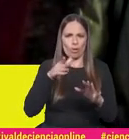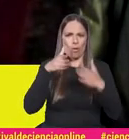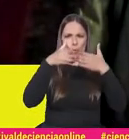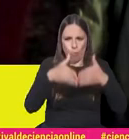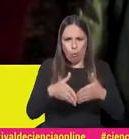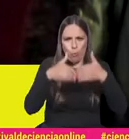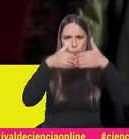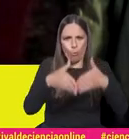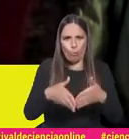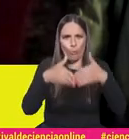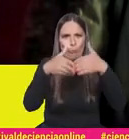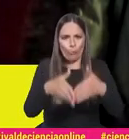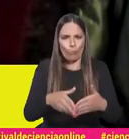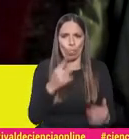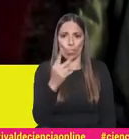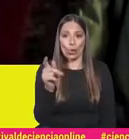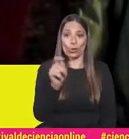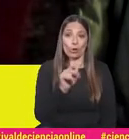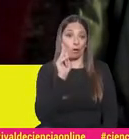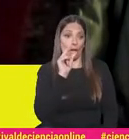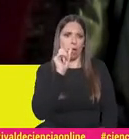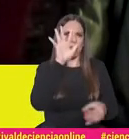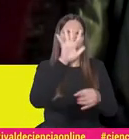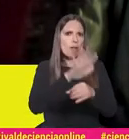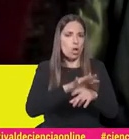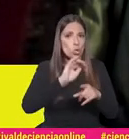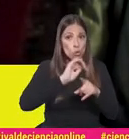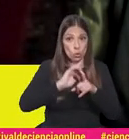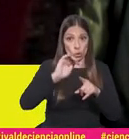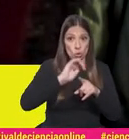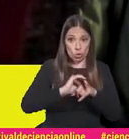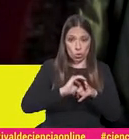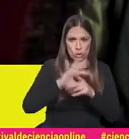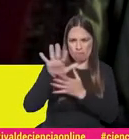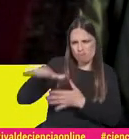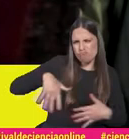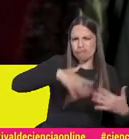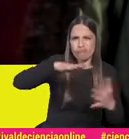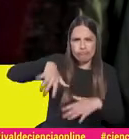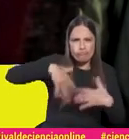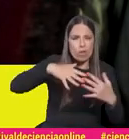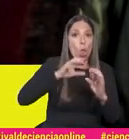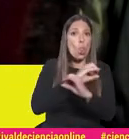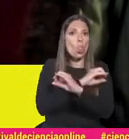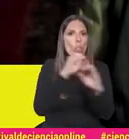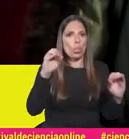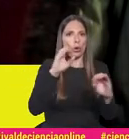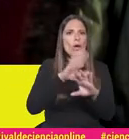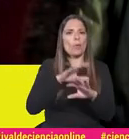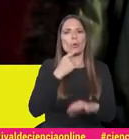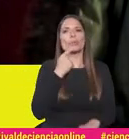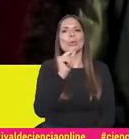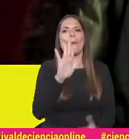2 meses, depararam-se com um oceano que tiveram a sorte de nunca encontrar na tempestade. E foi por isso que Fernão de Magalhães lhes